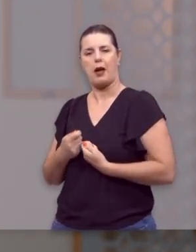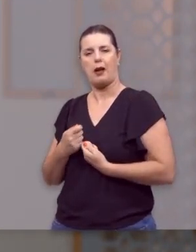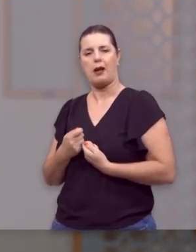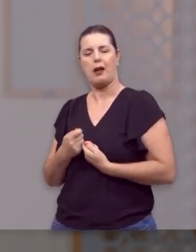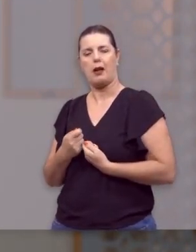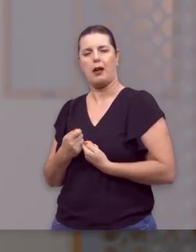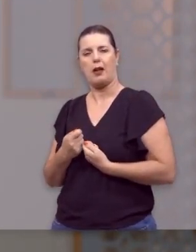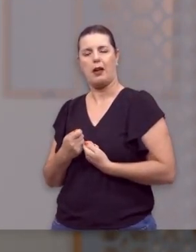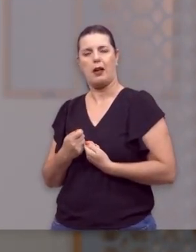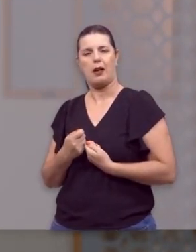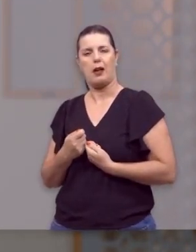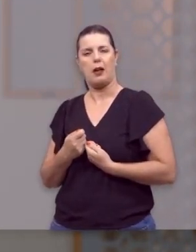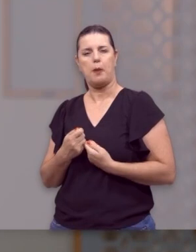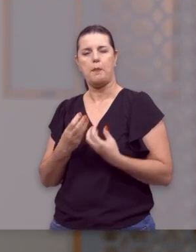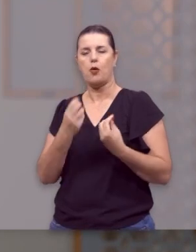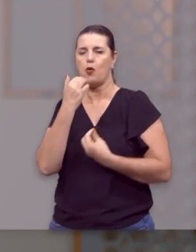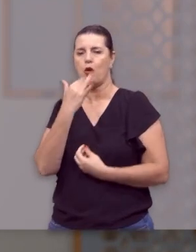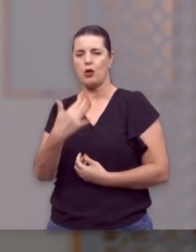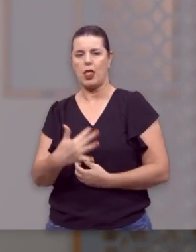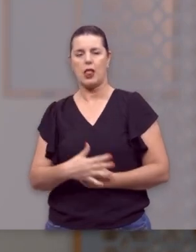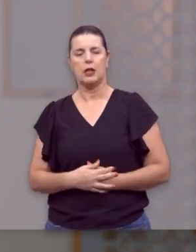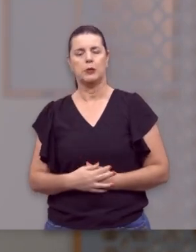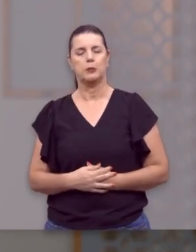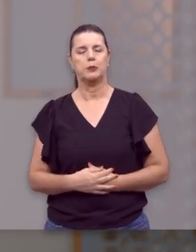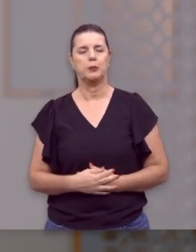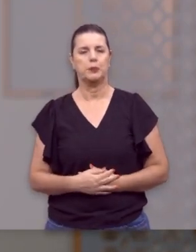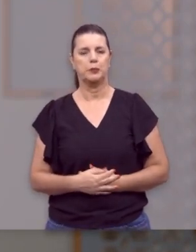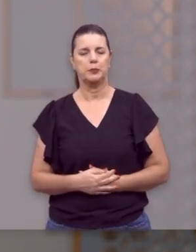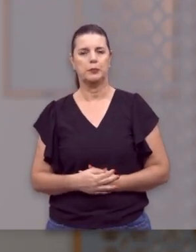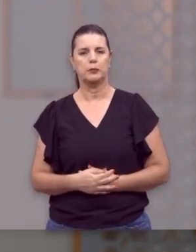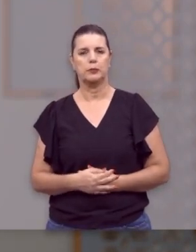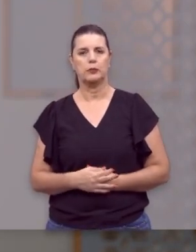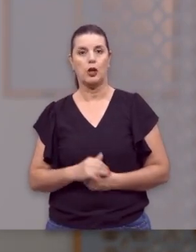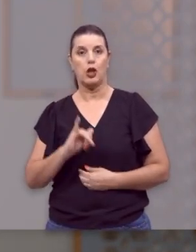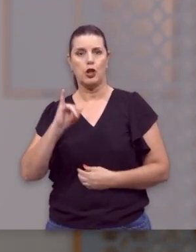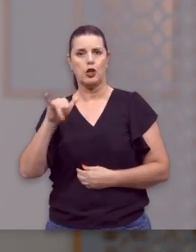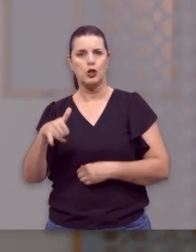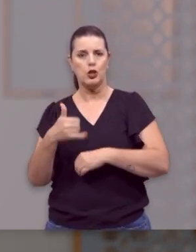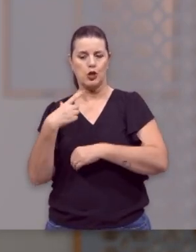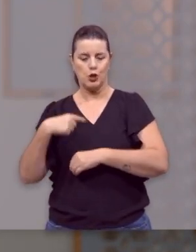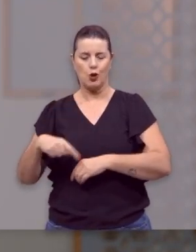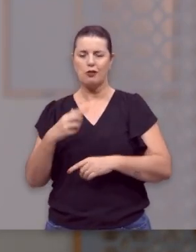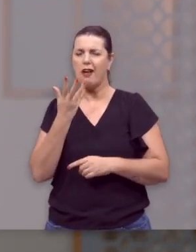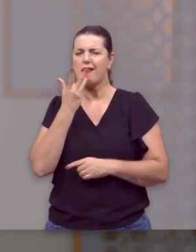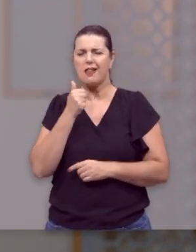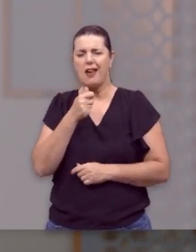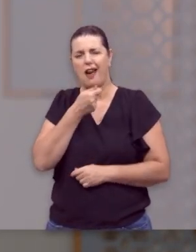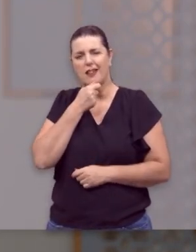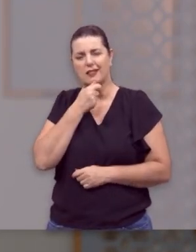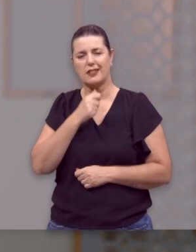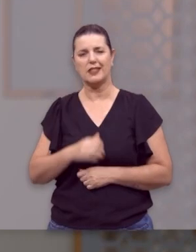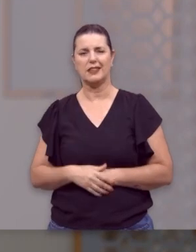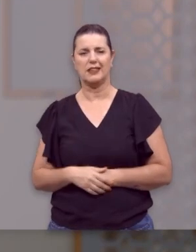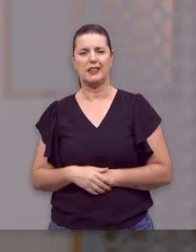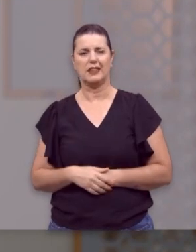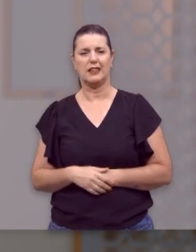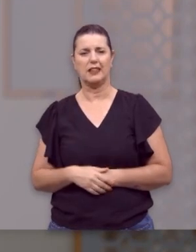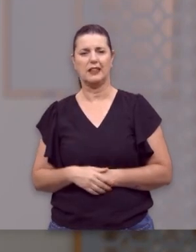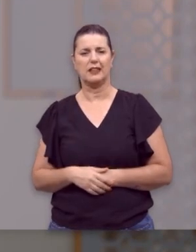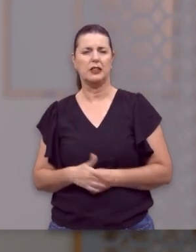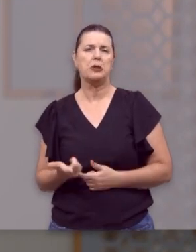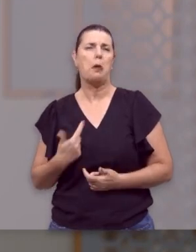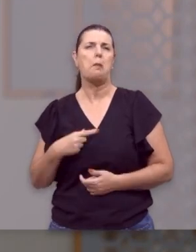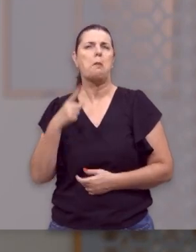túnica multicolorida. E José, ainda criança, sem